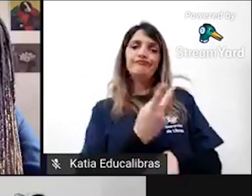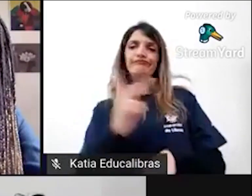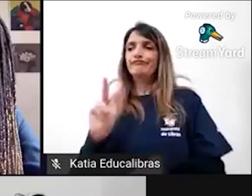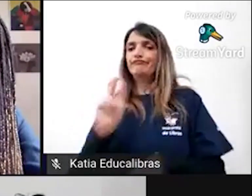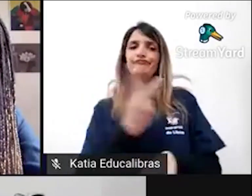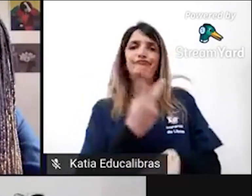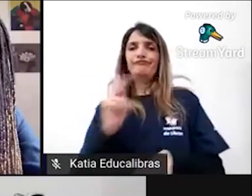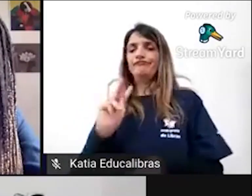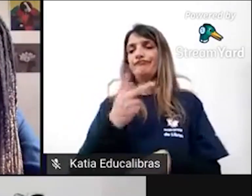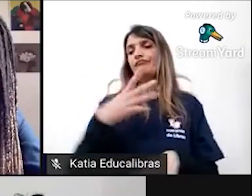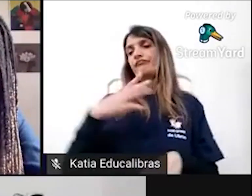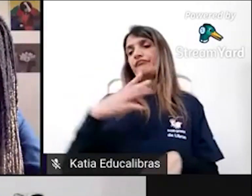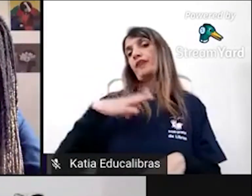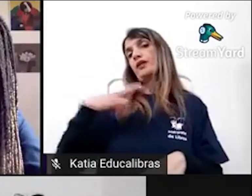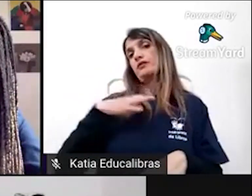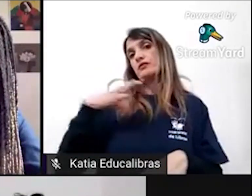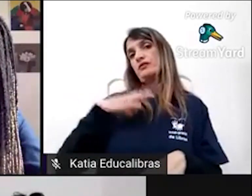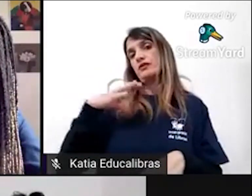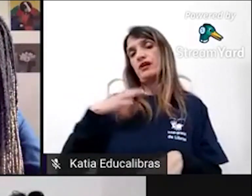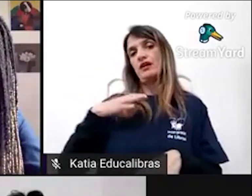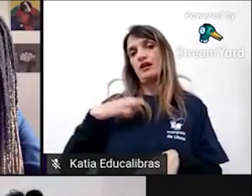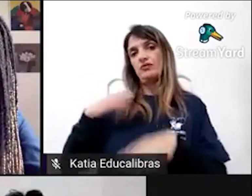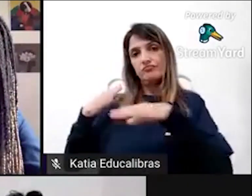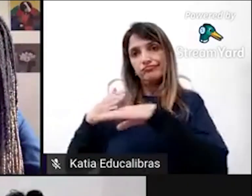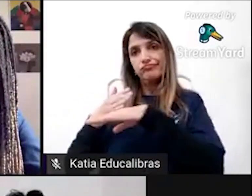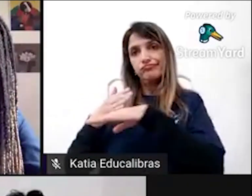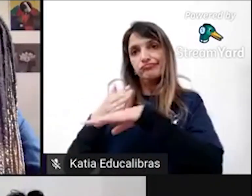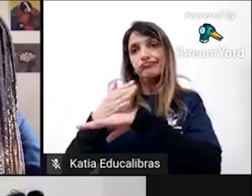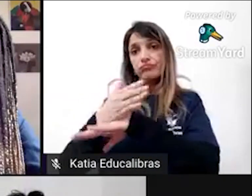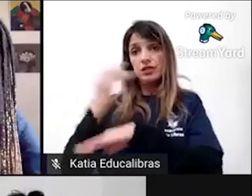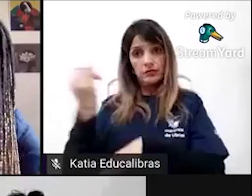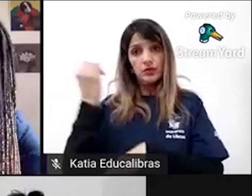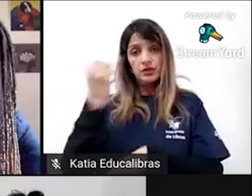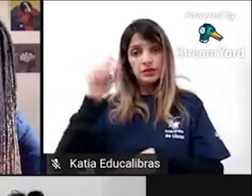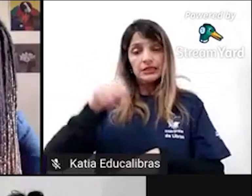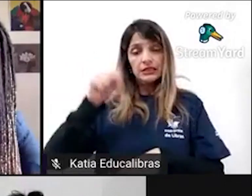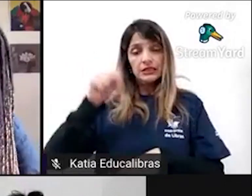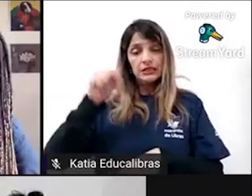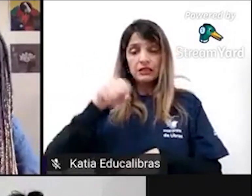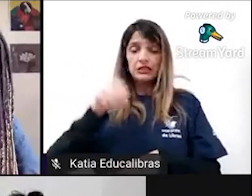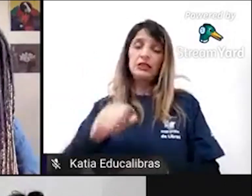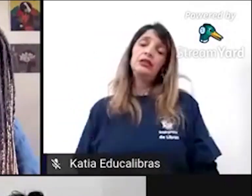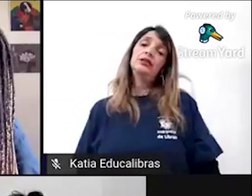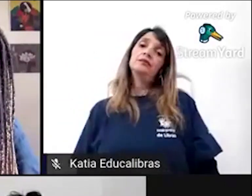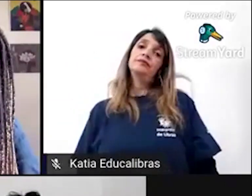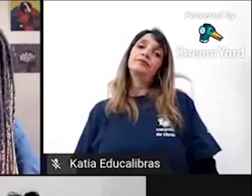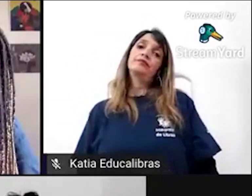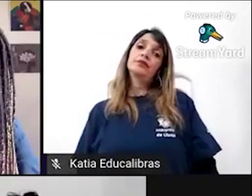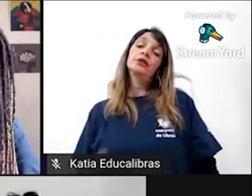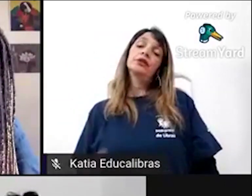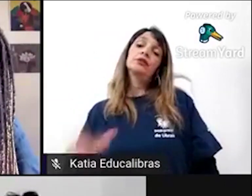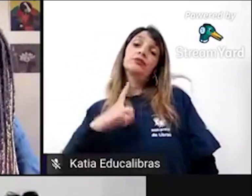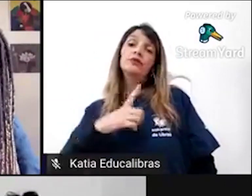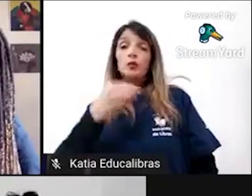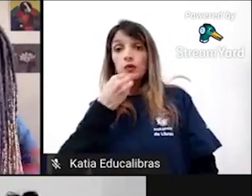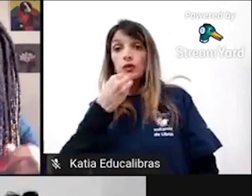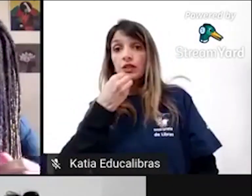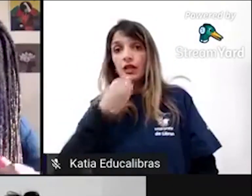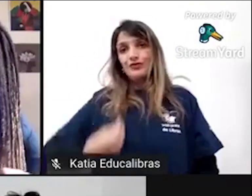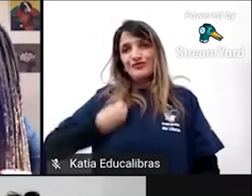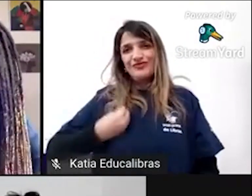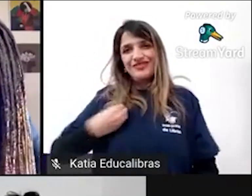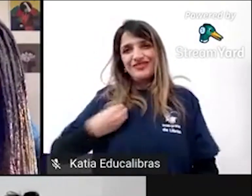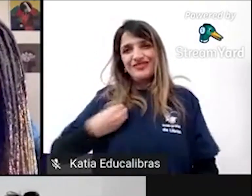passagem pela cidade, que foi uma passagem muito importante, não posso negar isso, porque me deu a oportunidade, inclusive, de estar aqui hoje